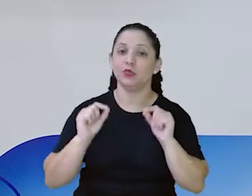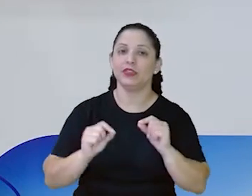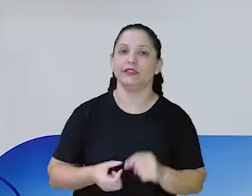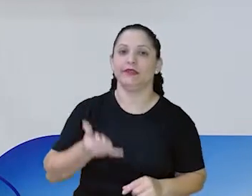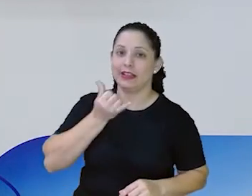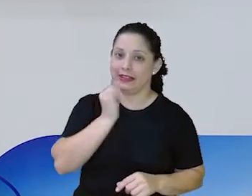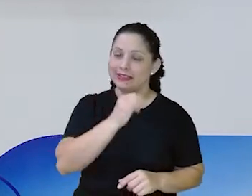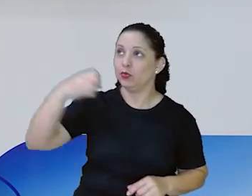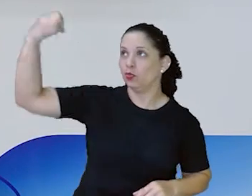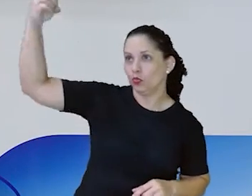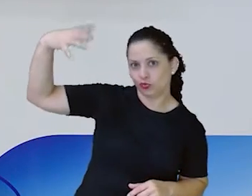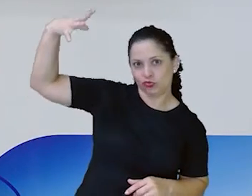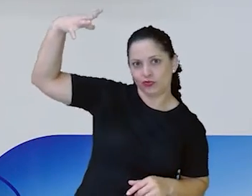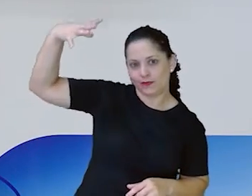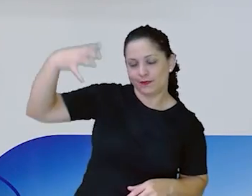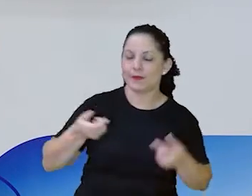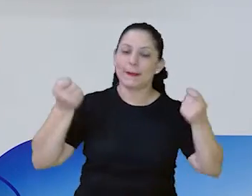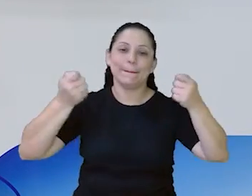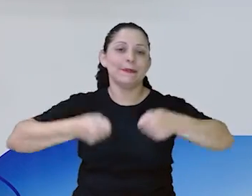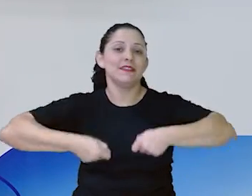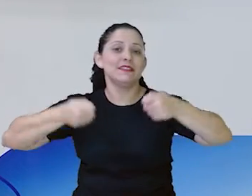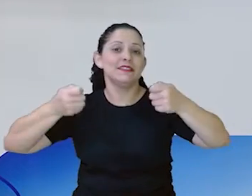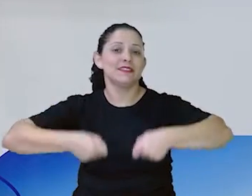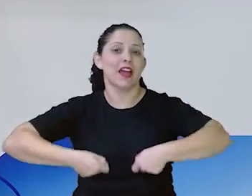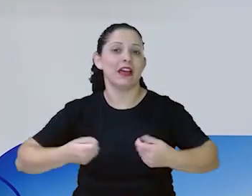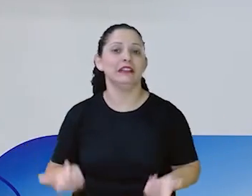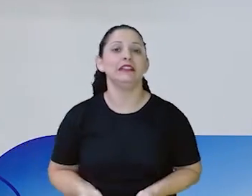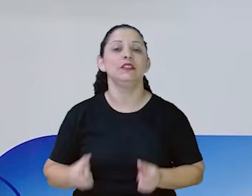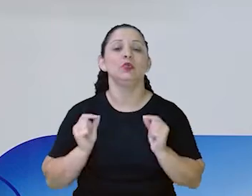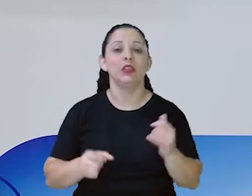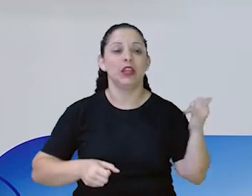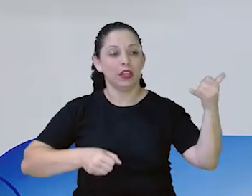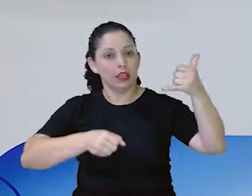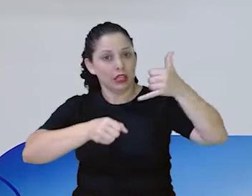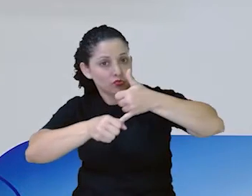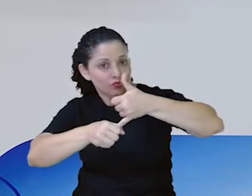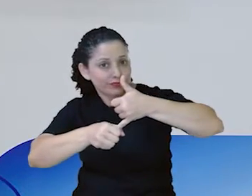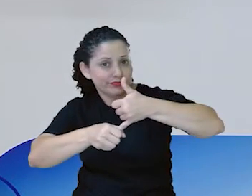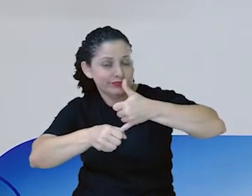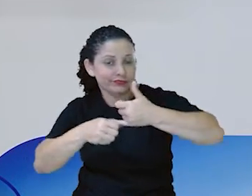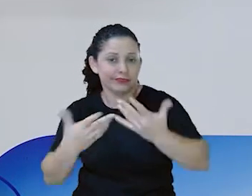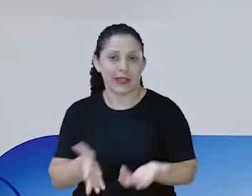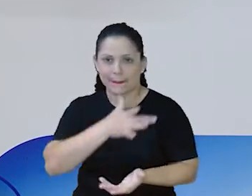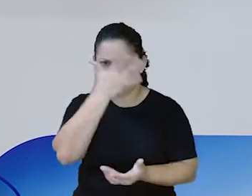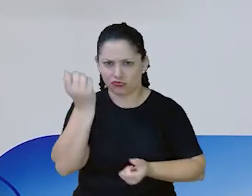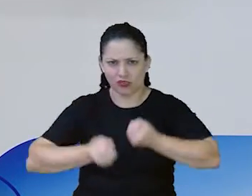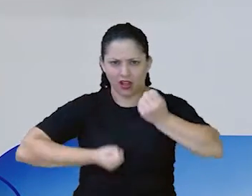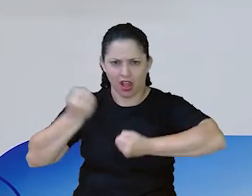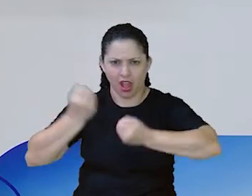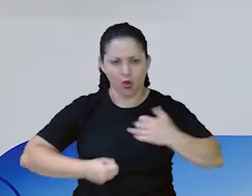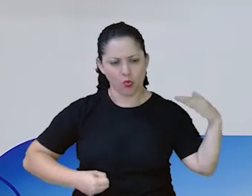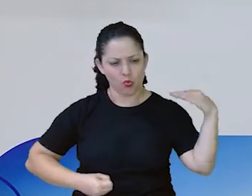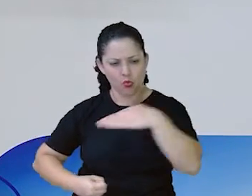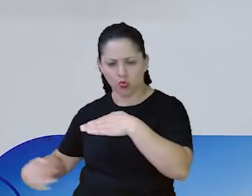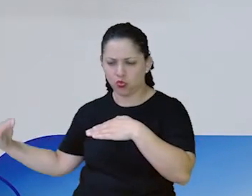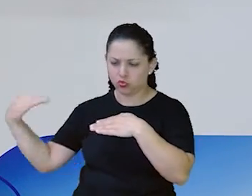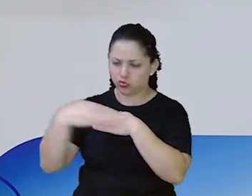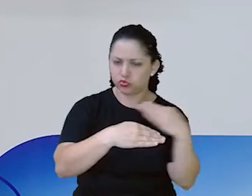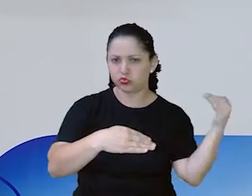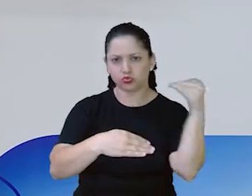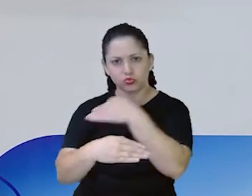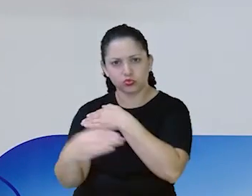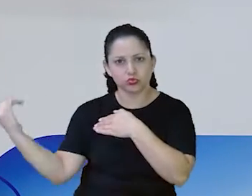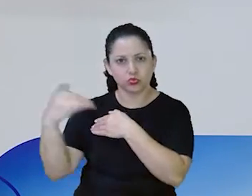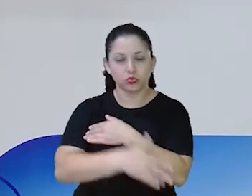energia elétrica, nós precisamos de combustível, as pessoas se locomovem, as pessoas andam de carro, de